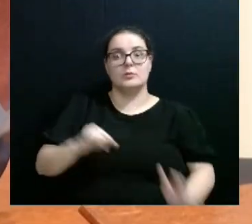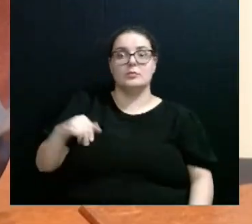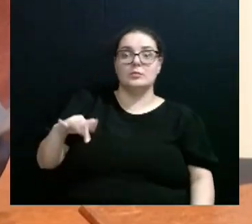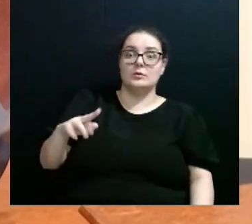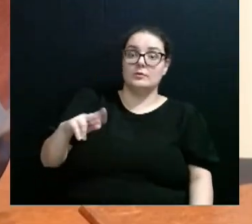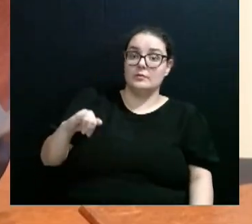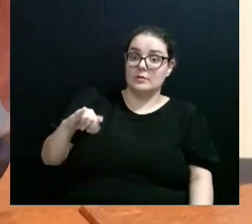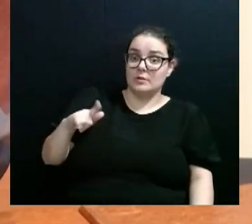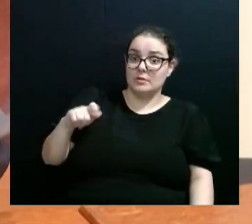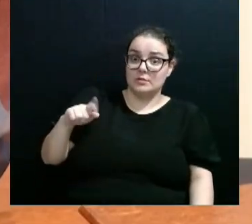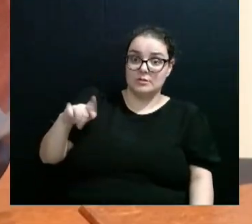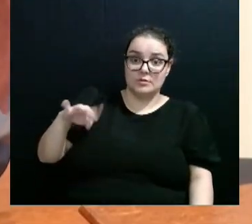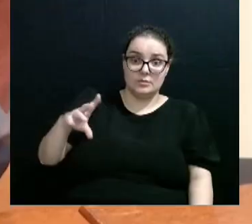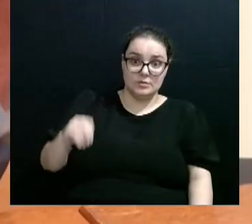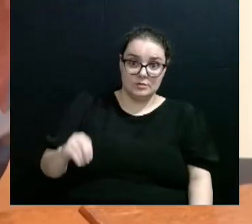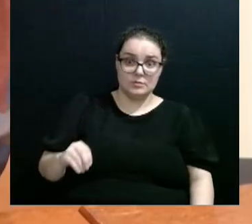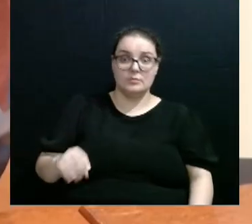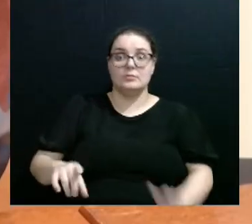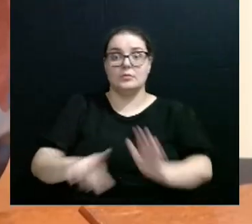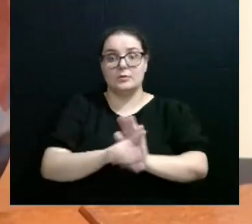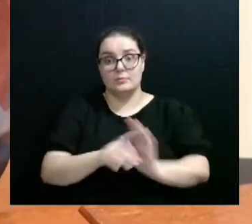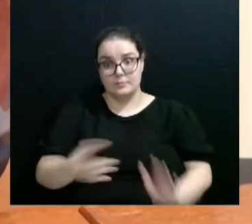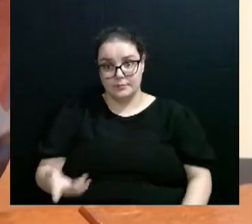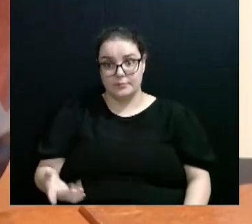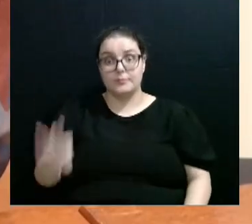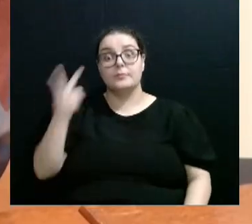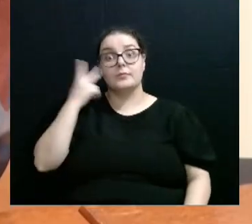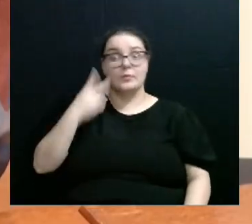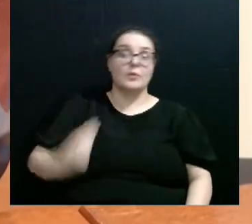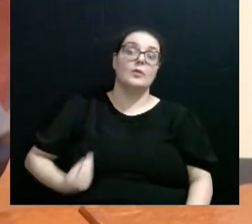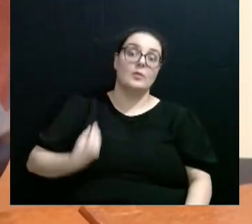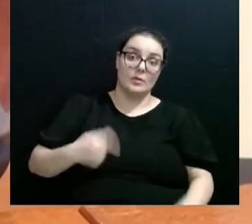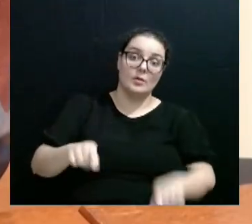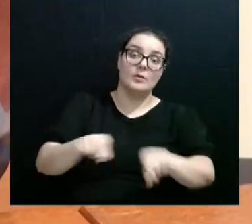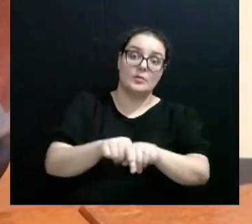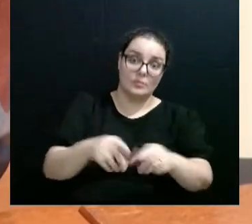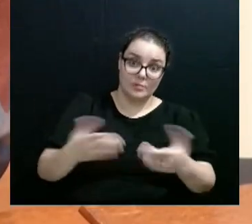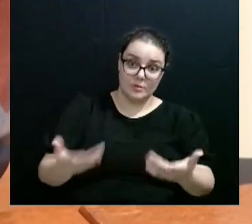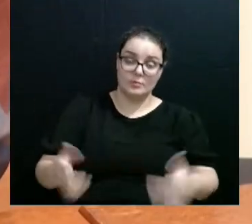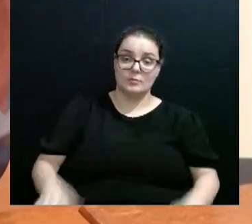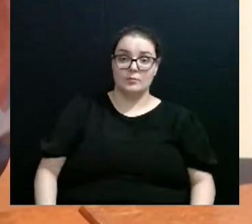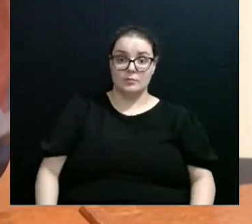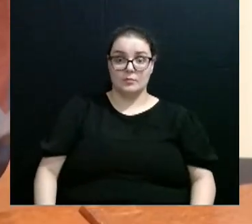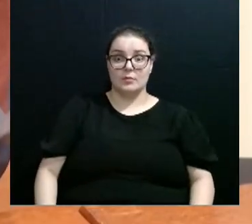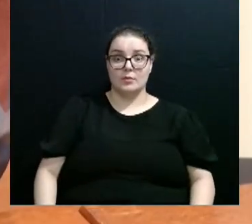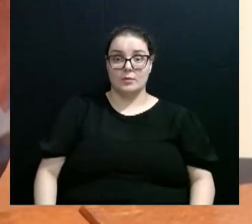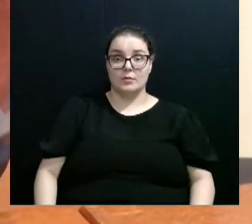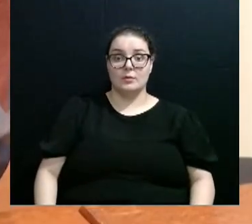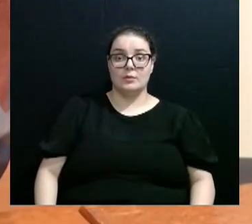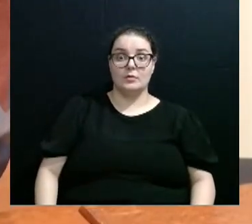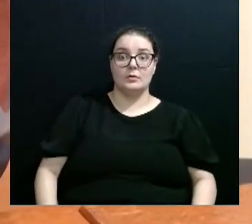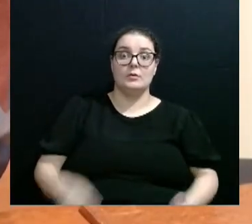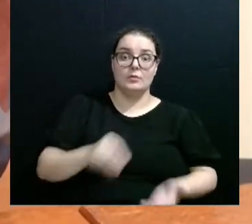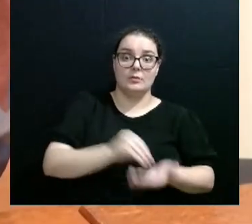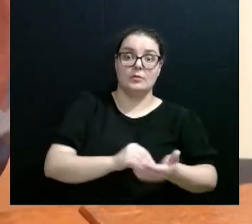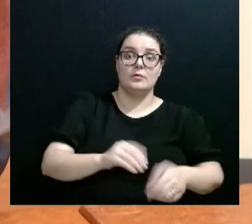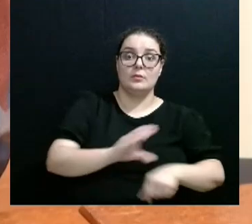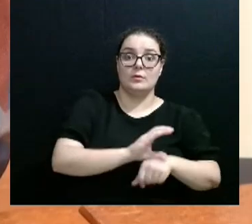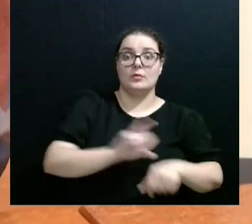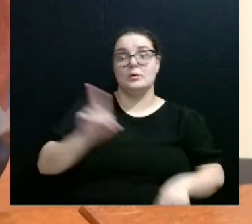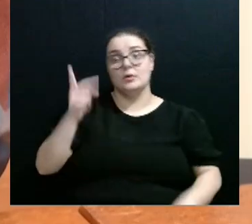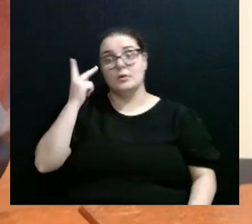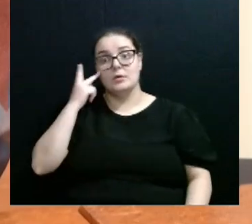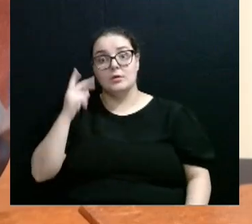baseou na lei do PSIL, porque São Paulo está vivenciando isso também. Então, jogou inconstitucional São Paulo e jogou inconstitucional aqui